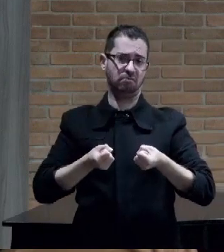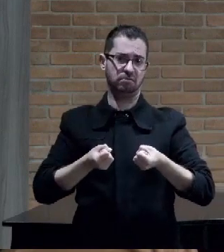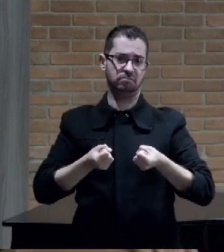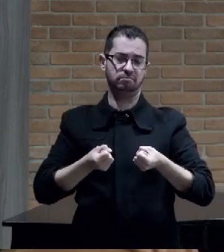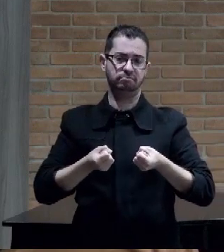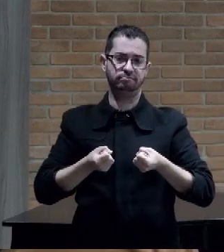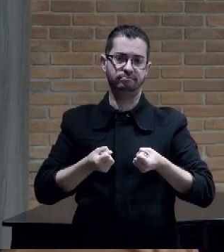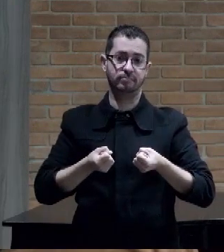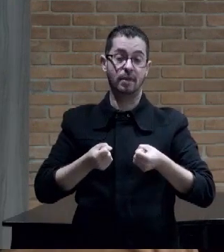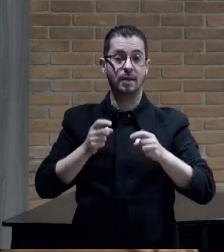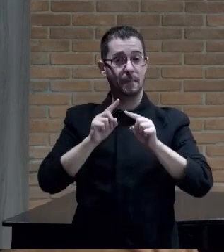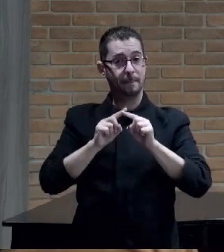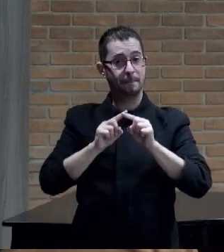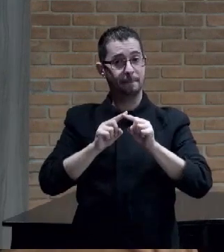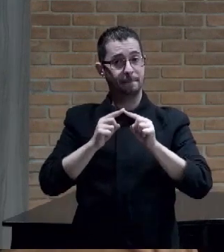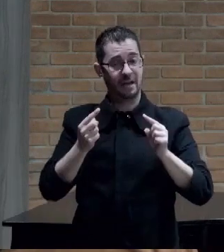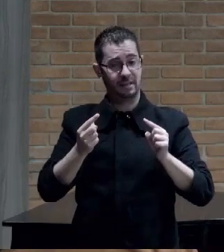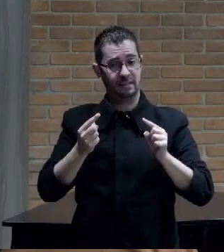Só que